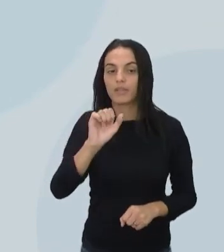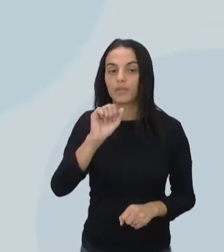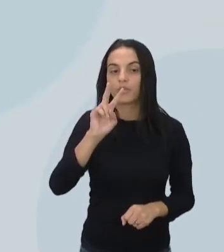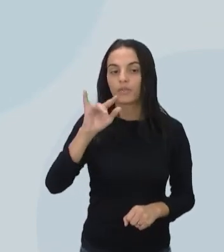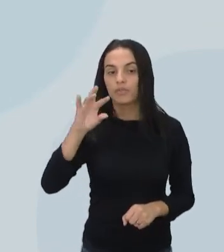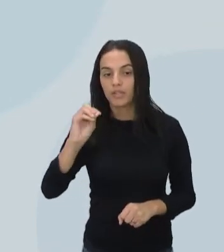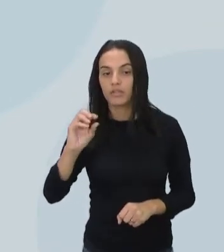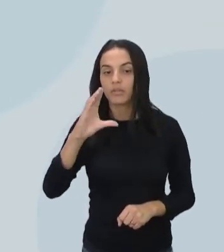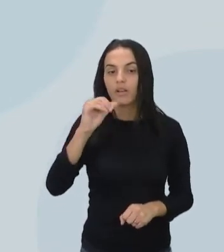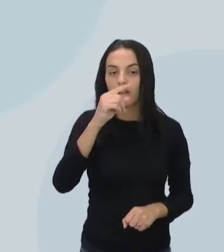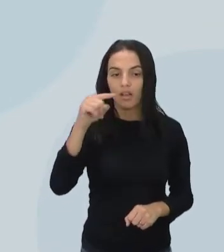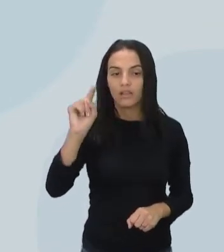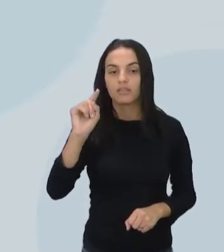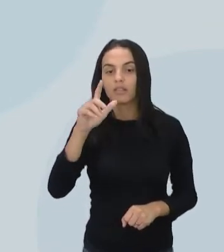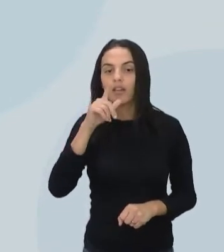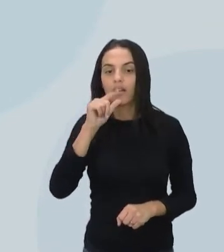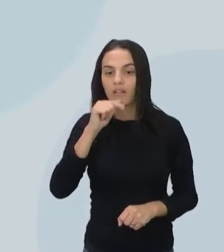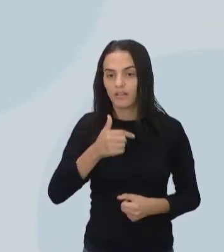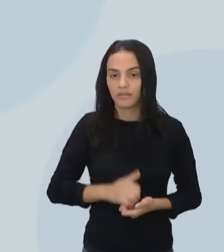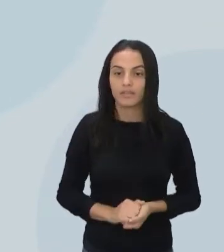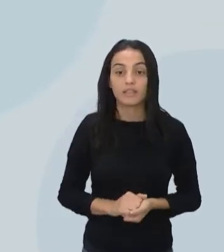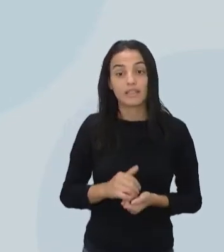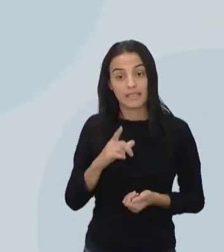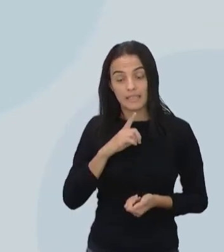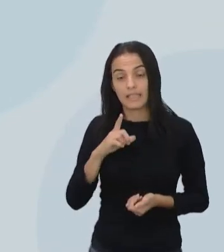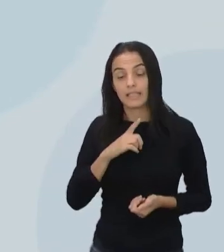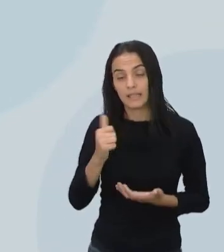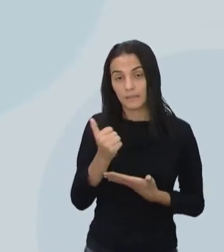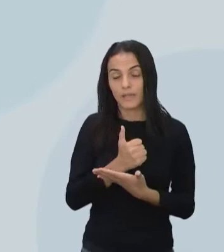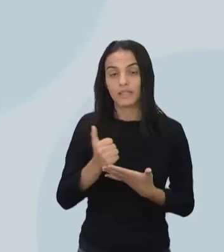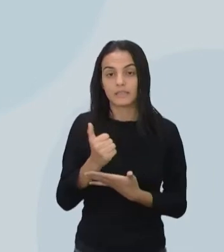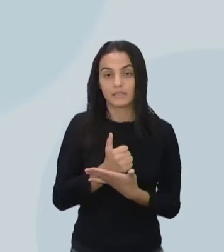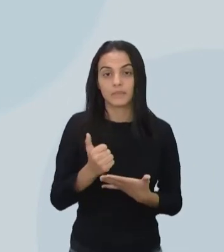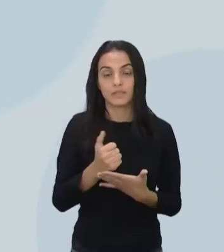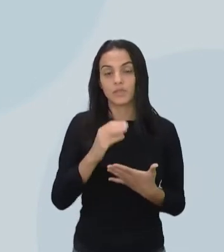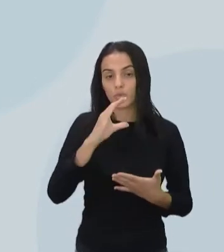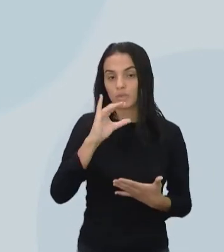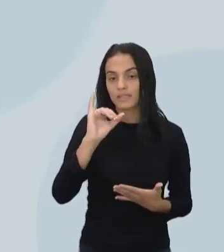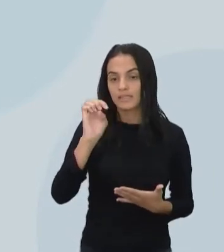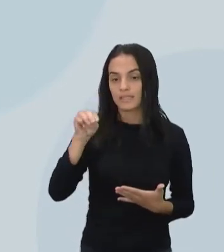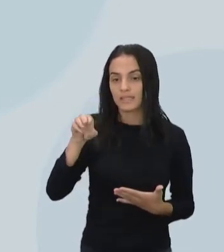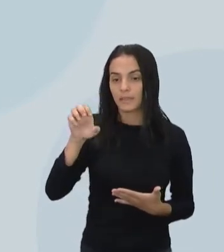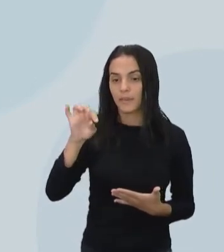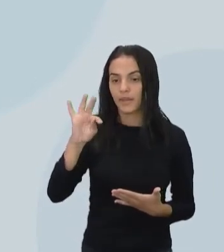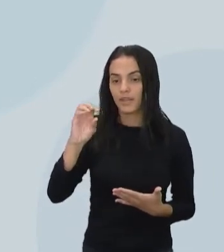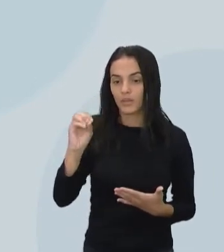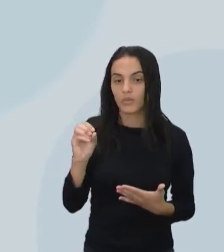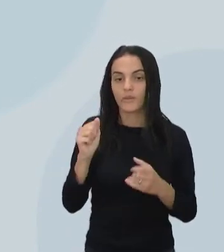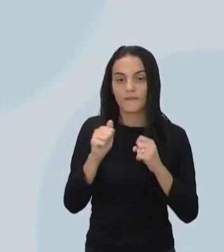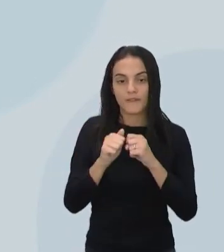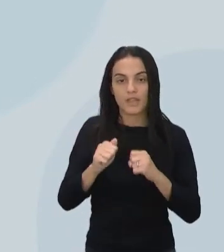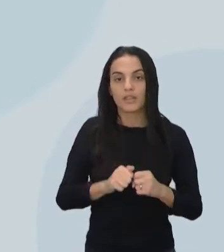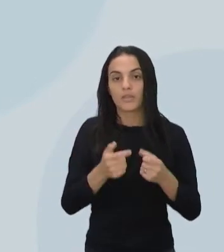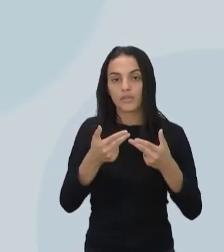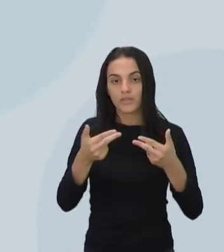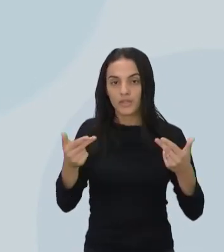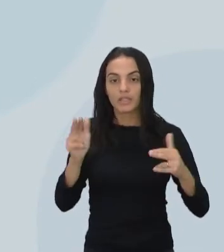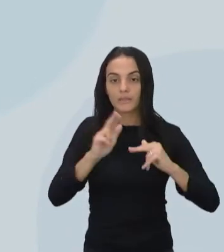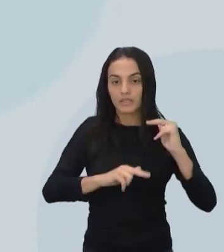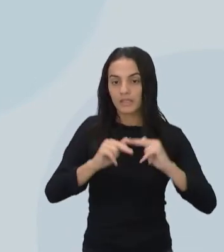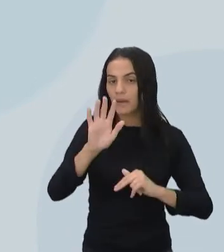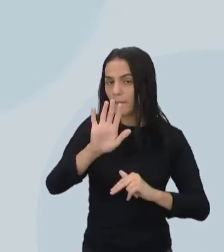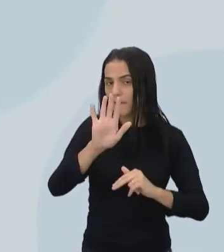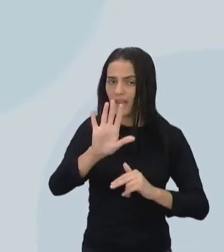água. O cimento... ele basicamente é feito de diferentes materiais, mas o componente